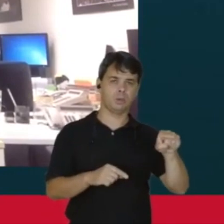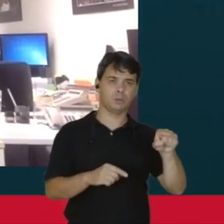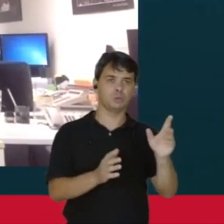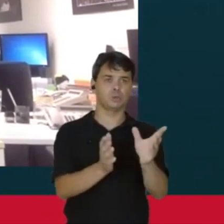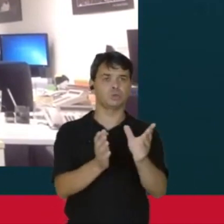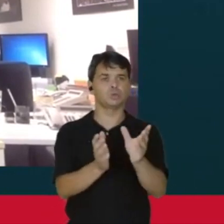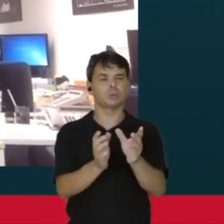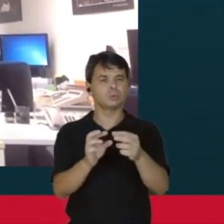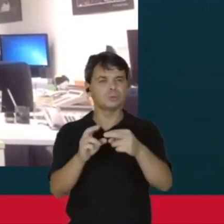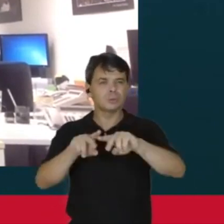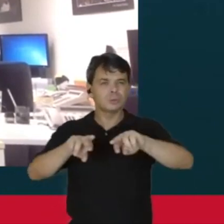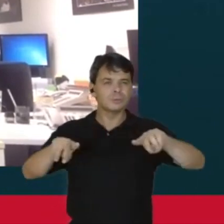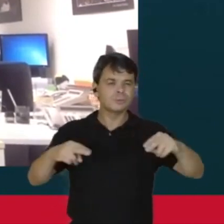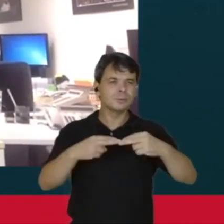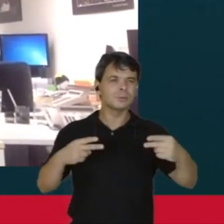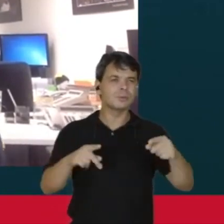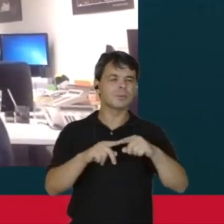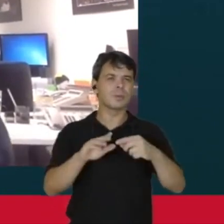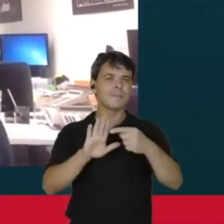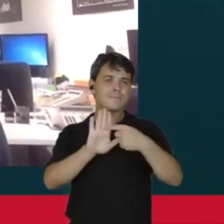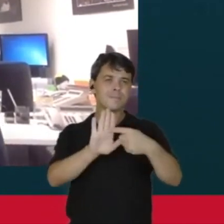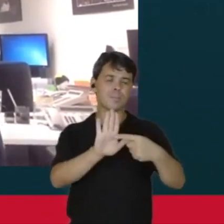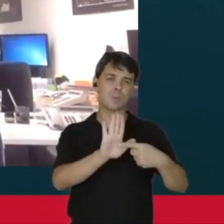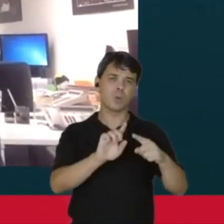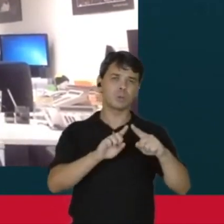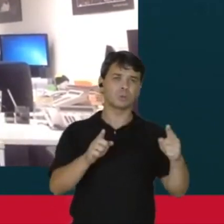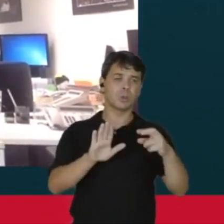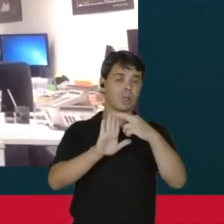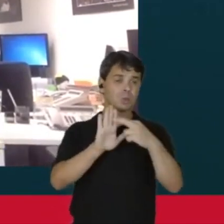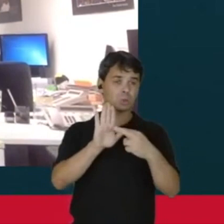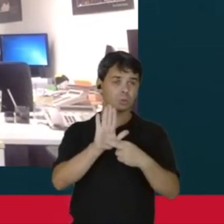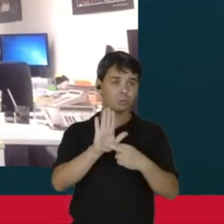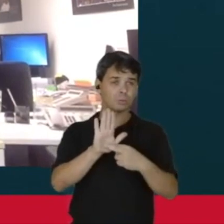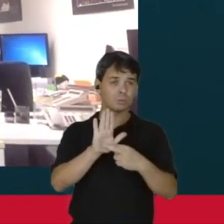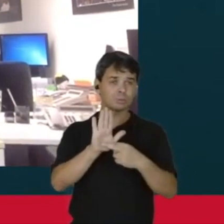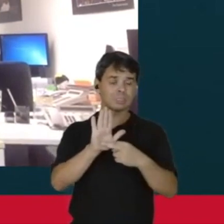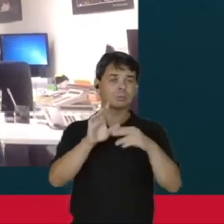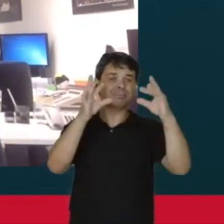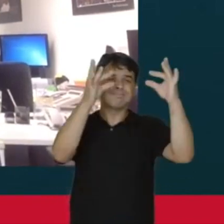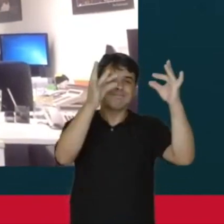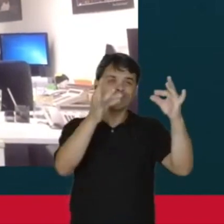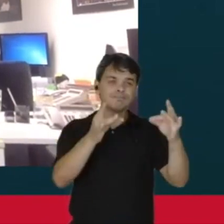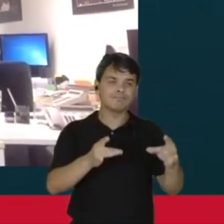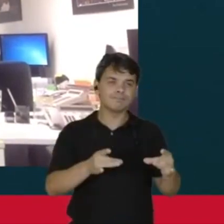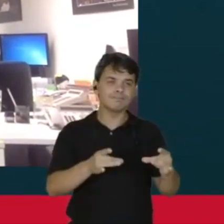conjunto está descrito na CPI, no relatório, de forma muito detalhada e